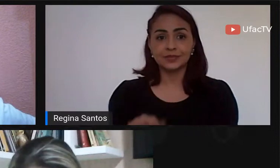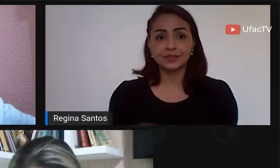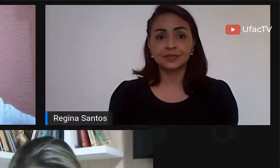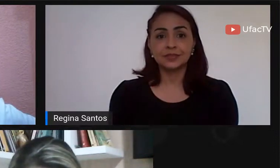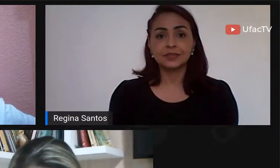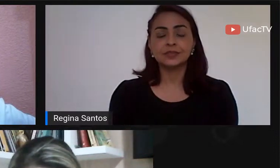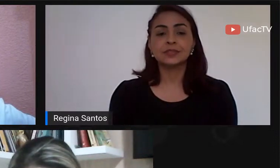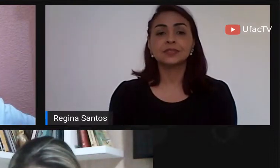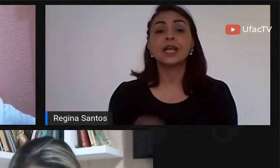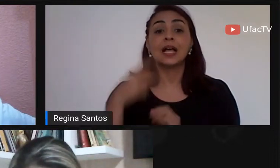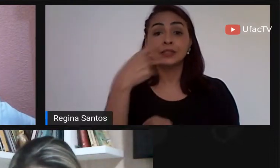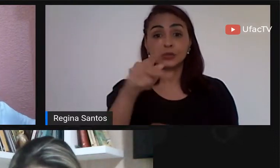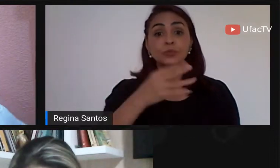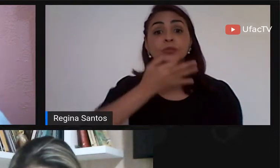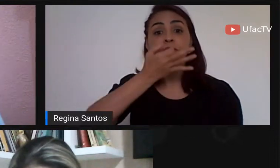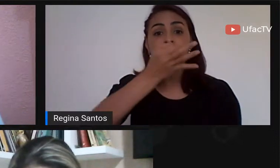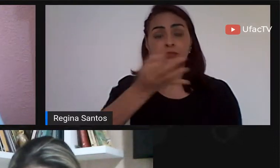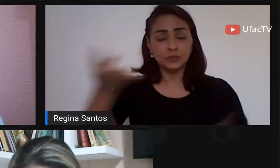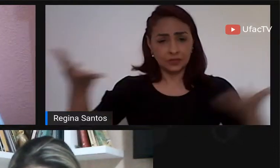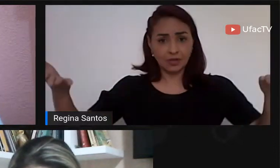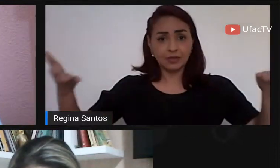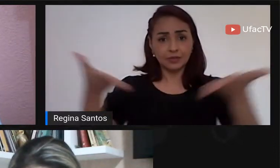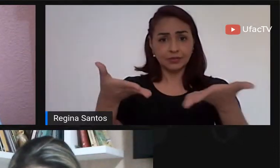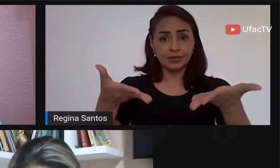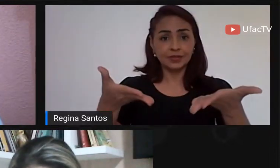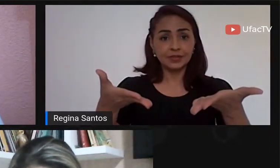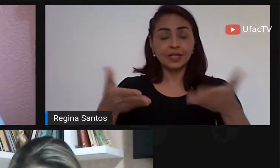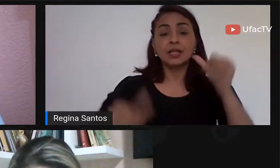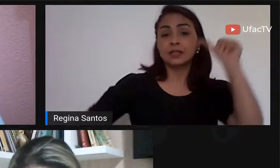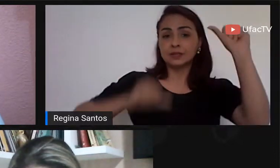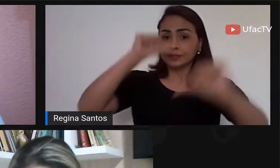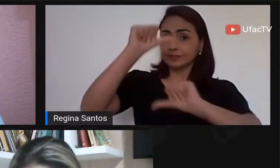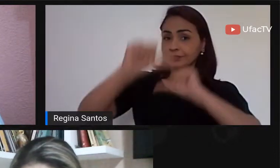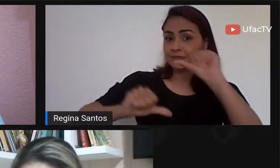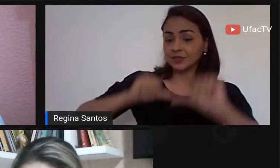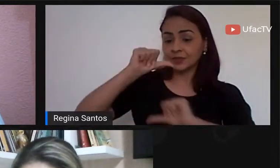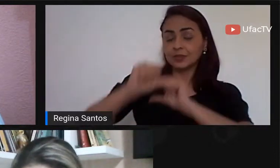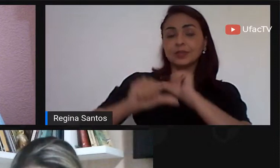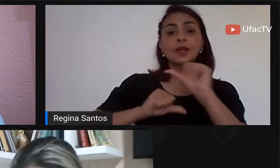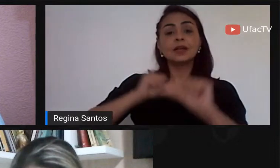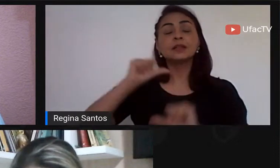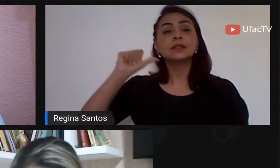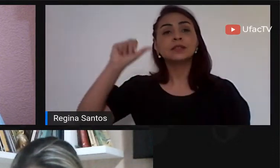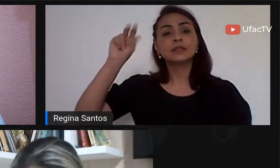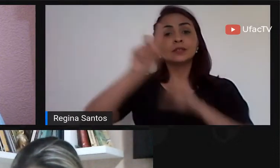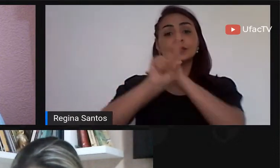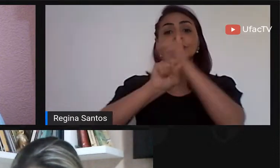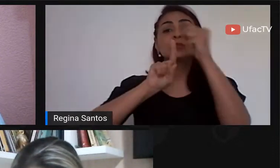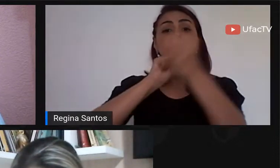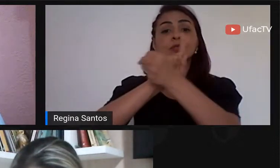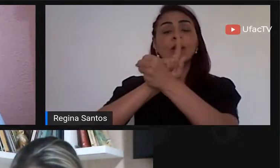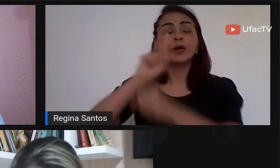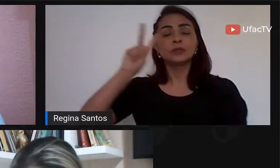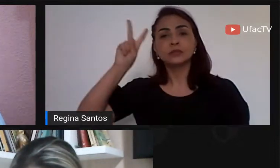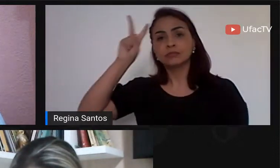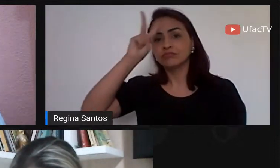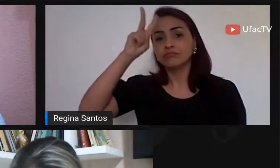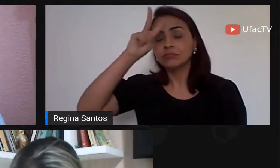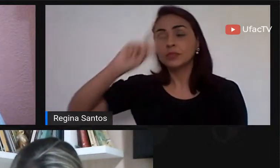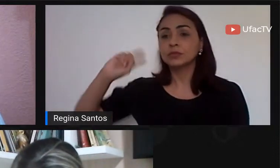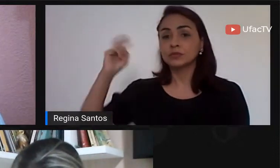seu ver, na atualidade, com as transformações sócio-histórico-cultural pela qual passamos,